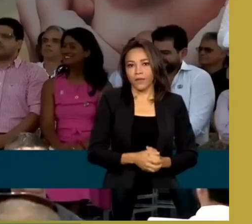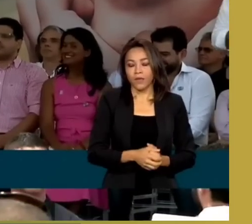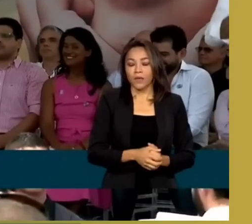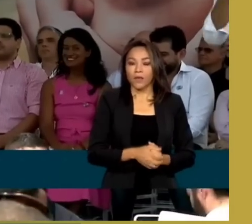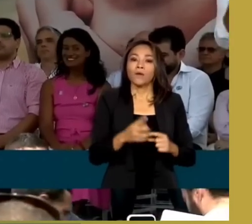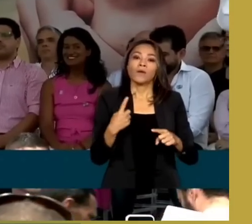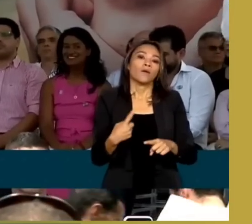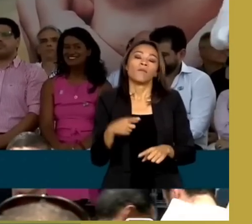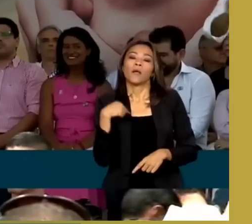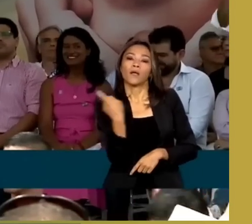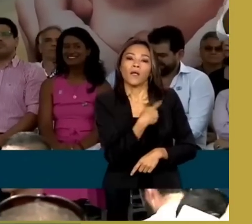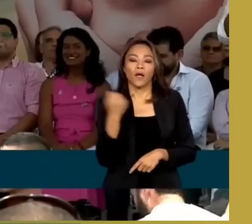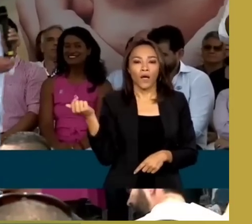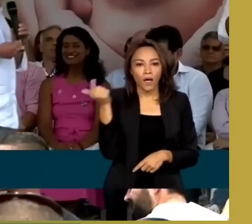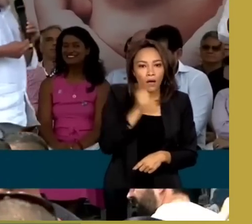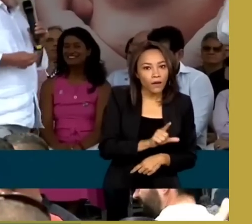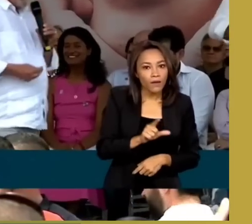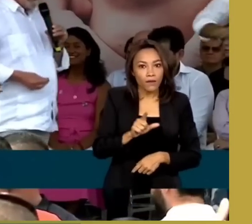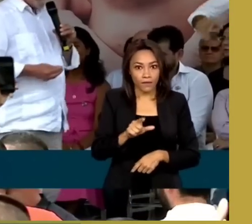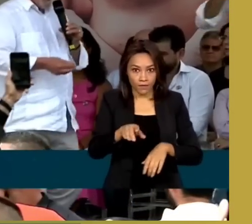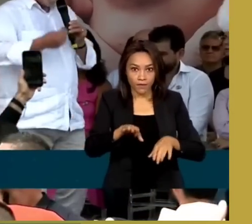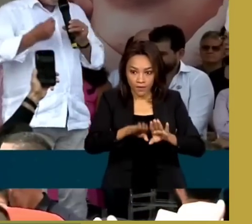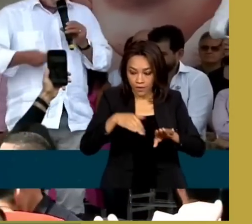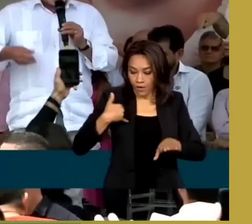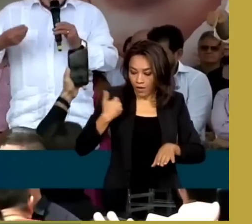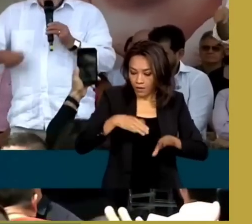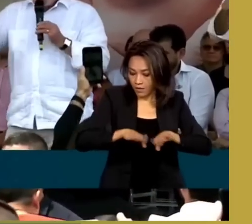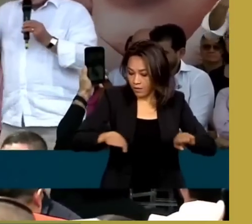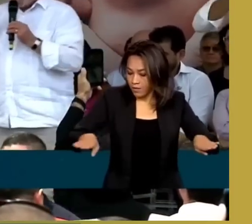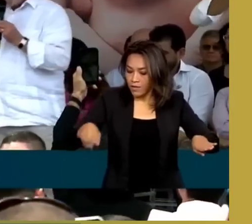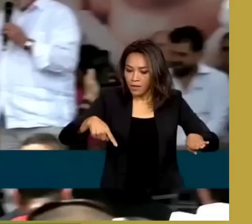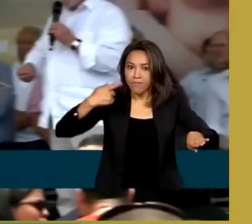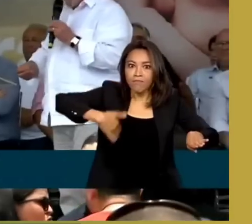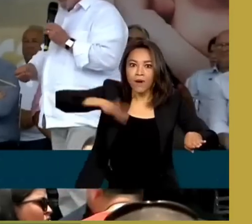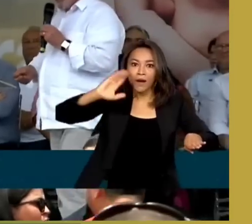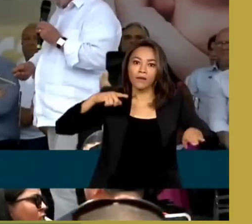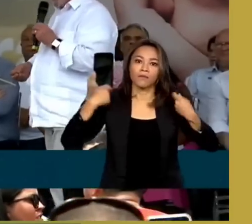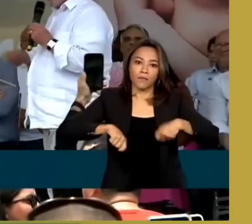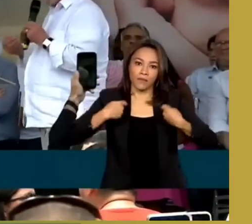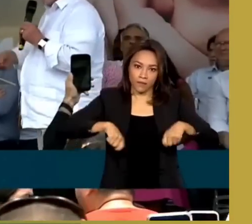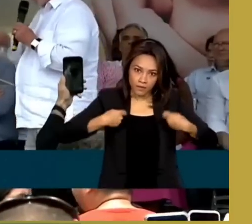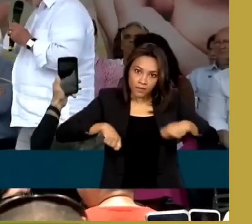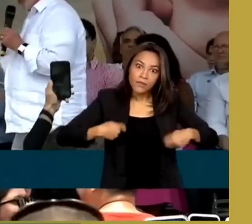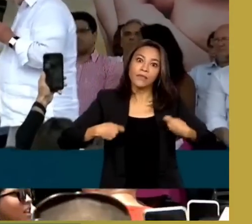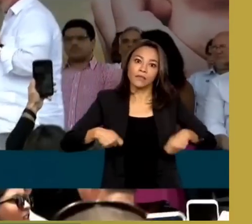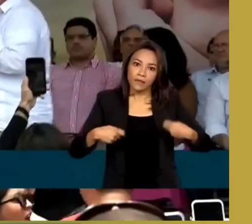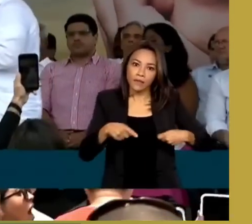gente possa, na infância, em que a criança mais precisa